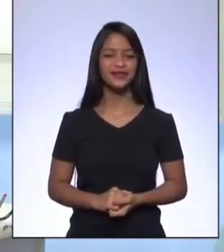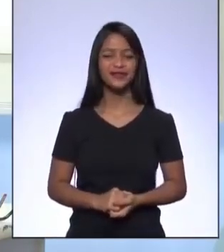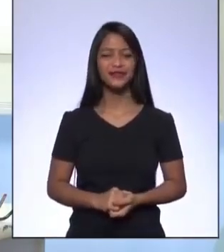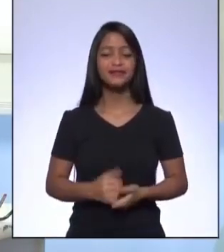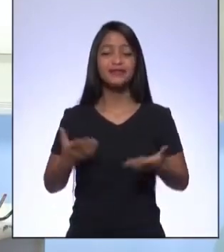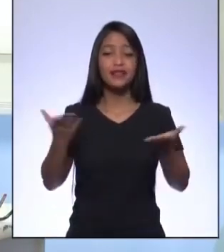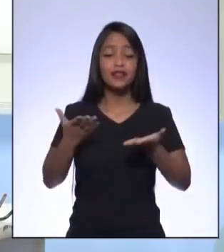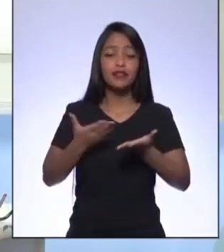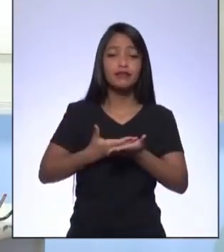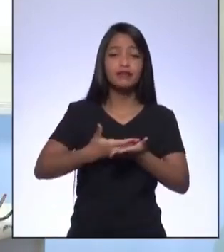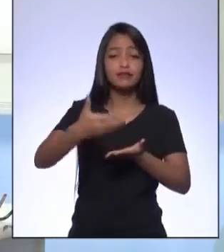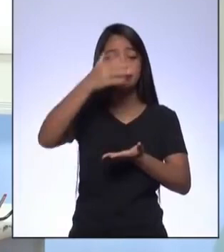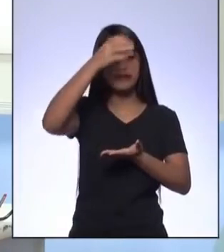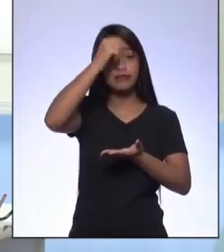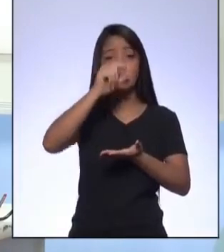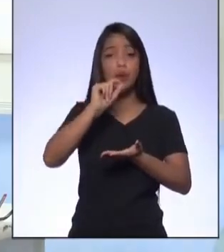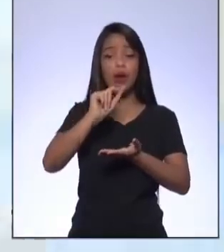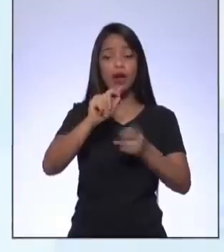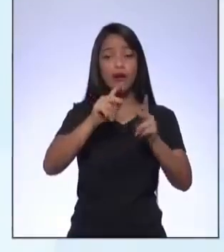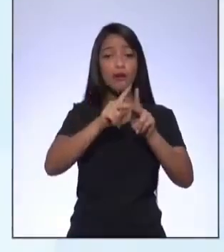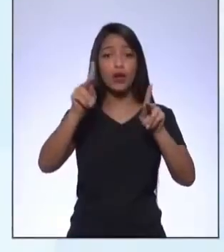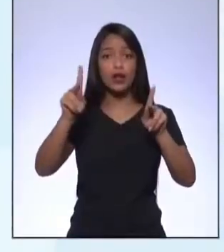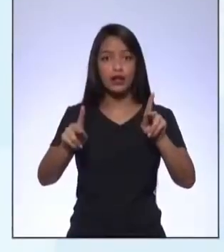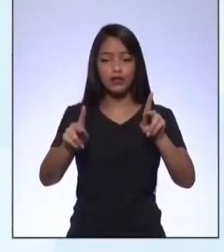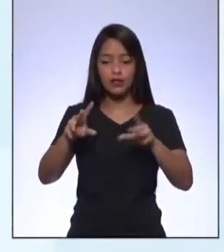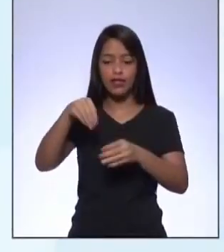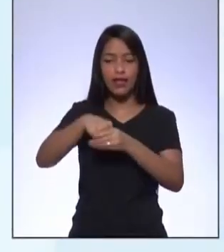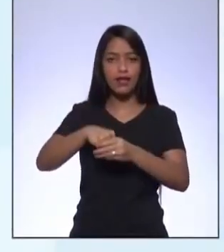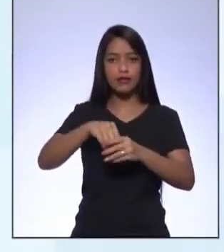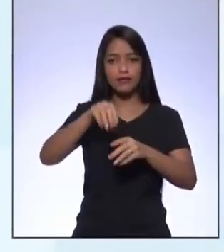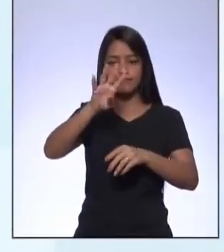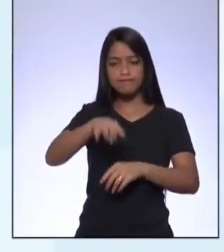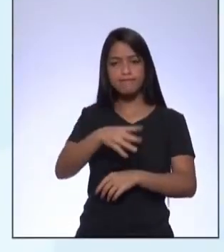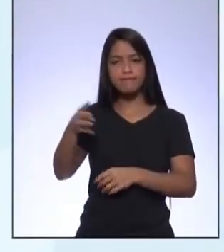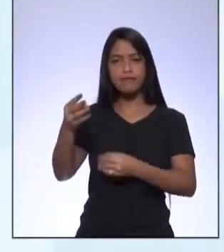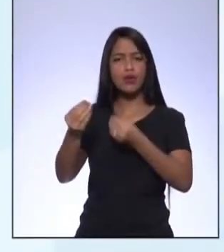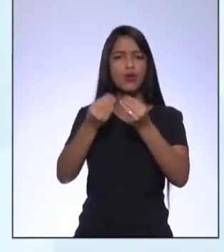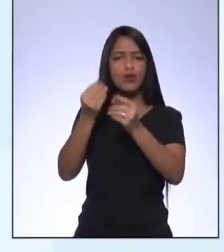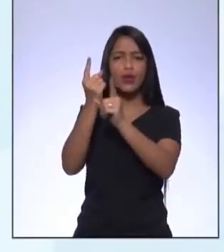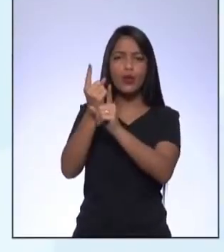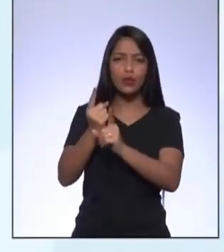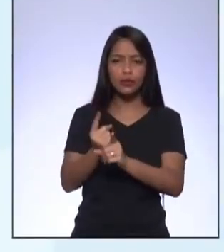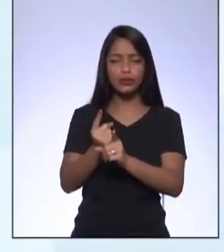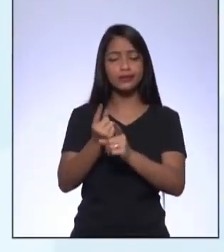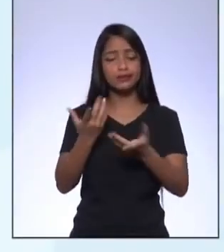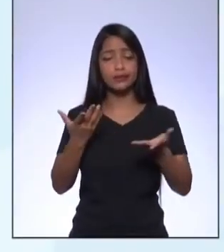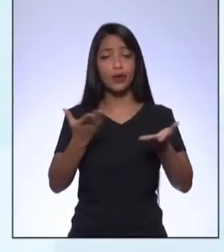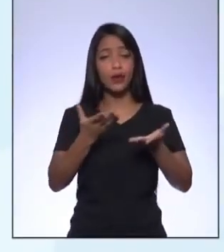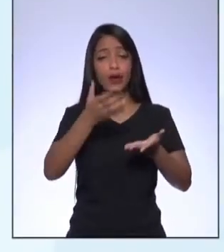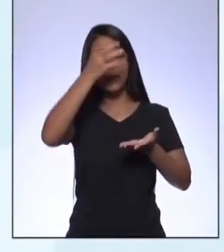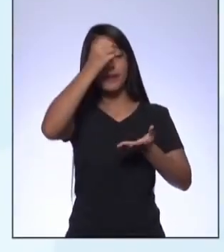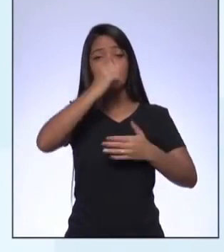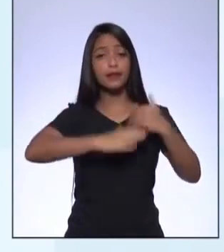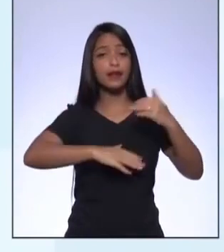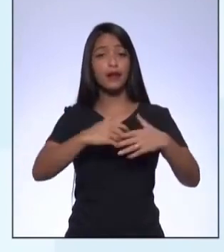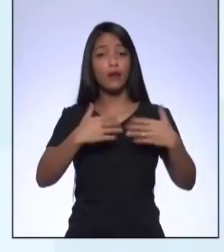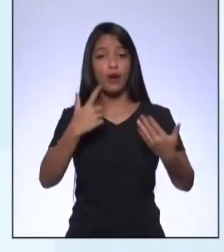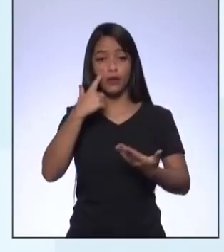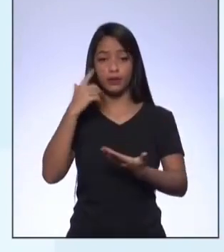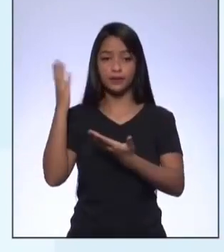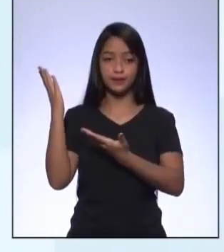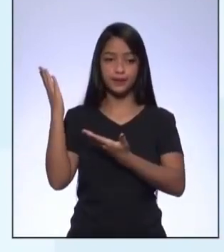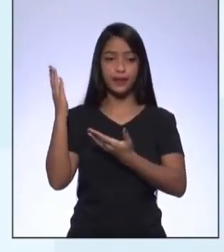pouquinho sobre polígonos no plano cartesiano. Habilidade aí para os professores da aula de hoje, a